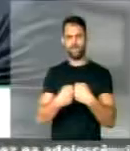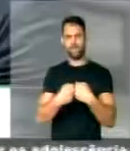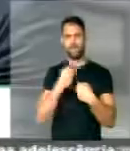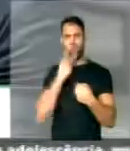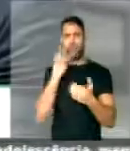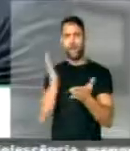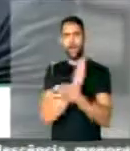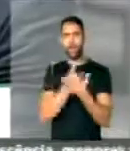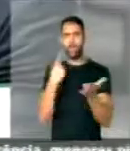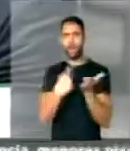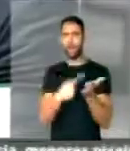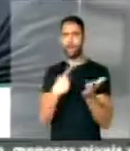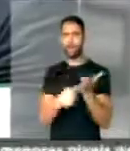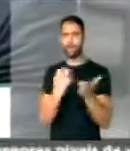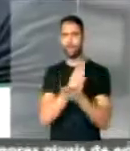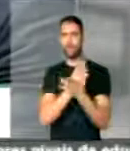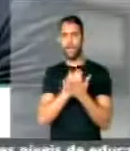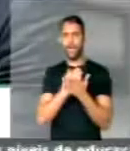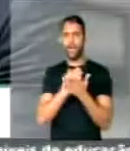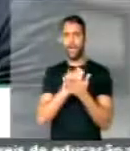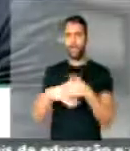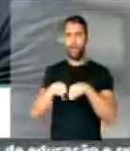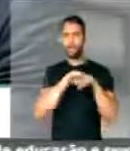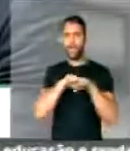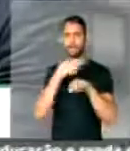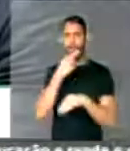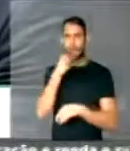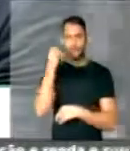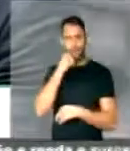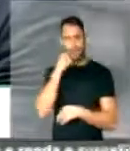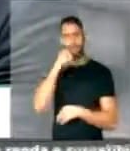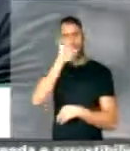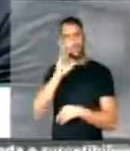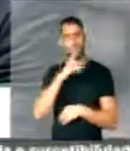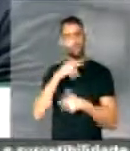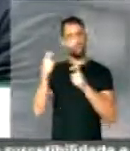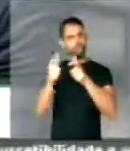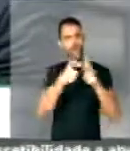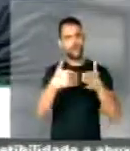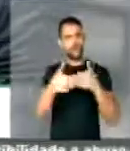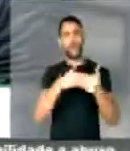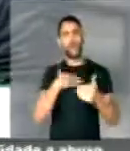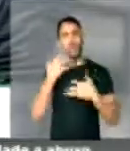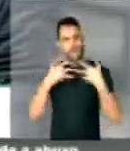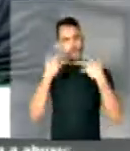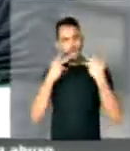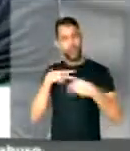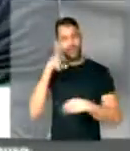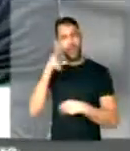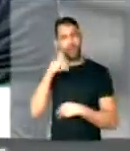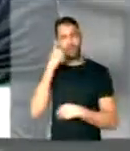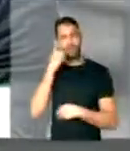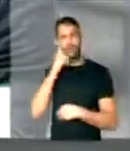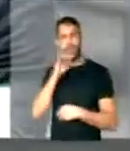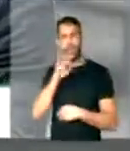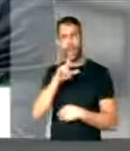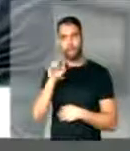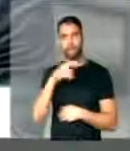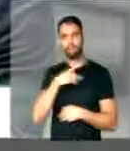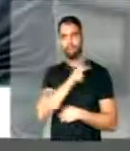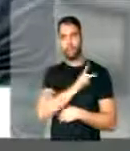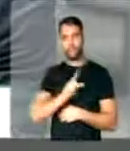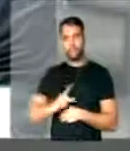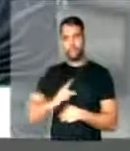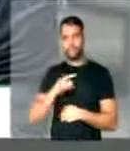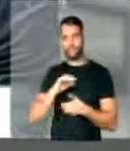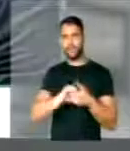compromissos em torno da luta pela igualdade de gênero nesse país. Mas é uma satisfação ver a deputada Creuza presidindo e fazer um cumprimento especial ao